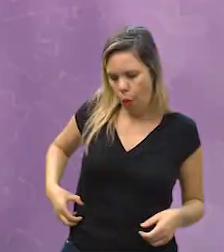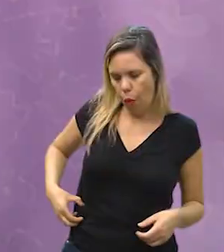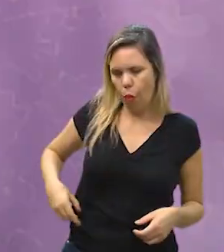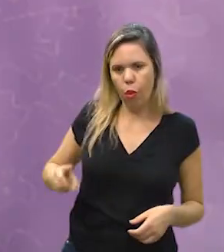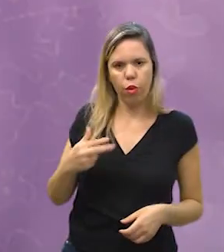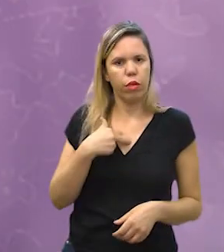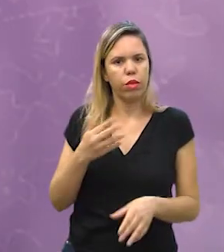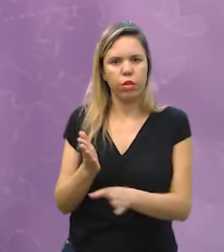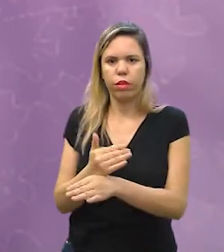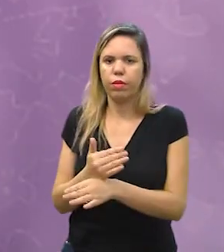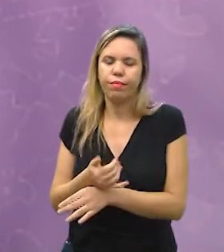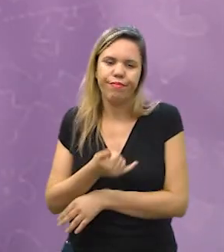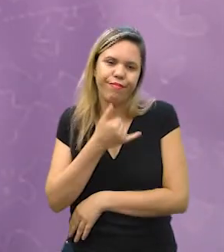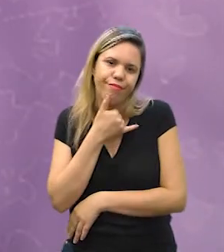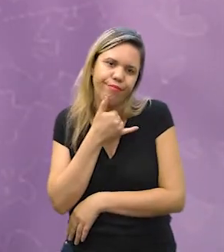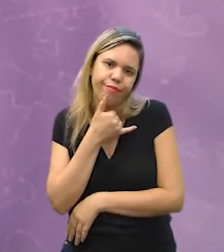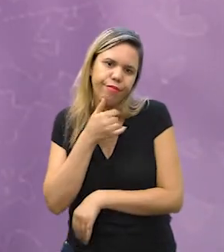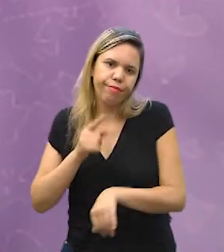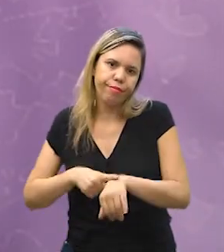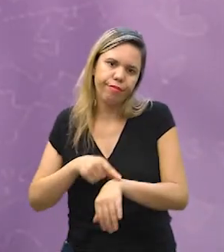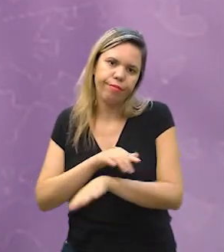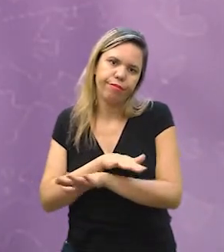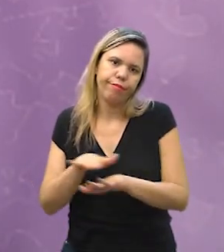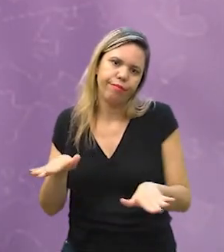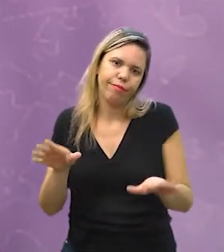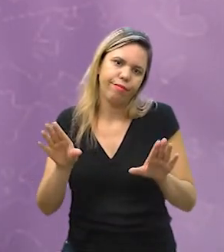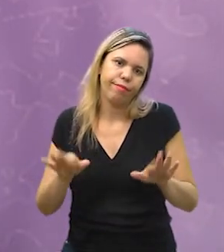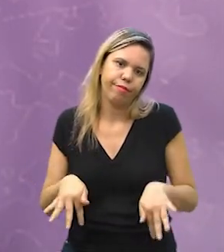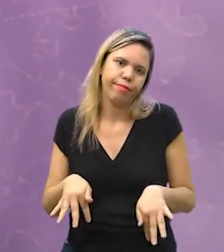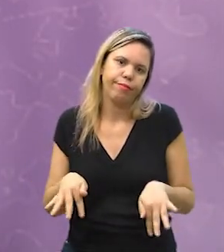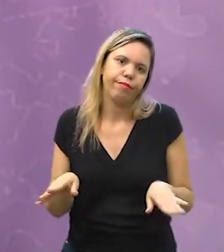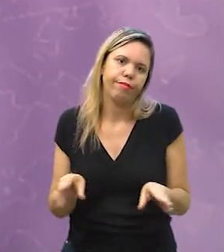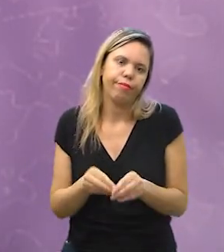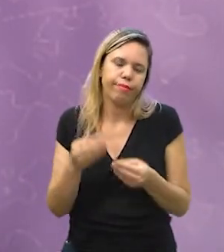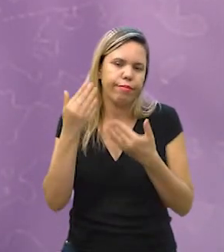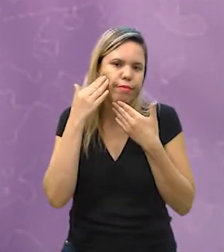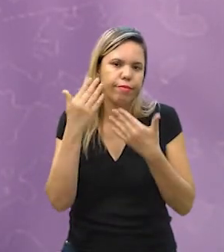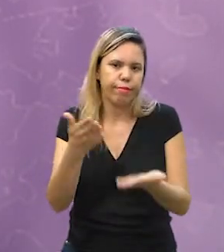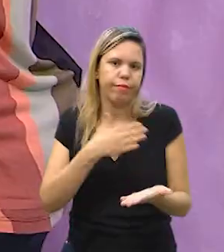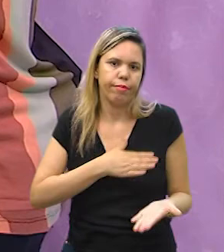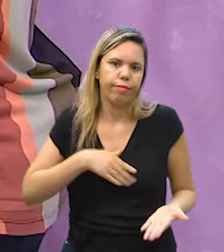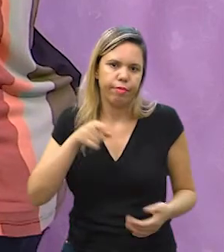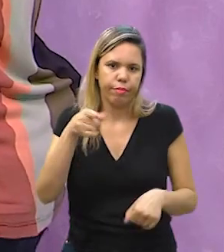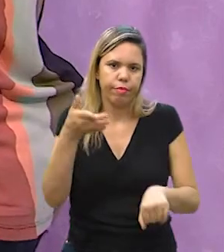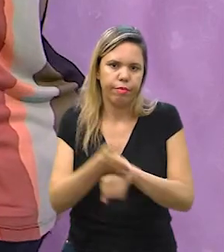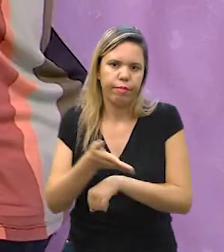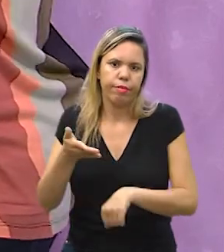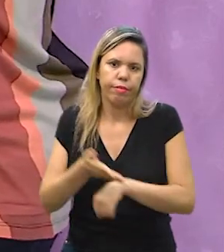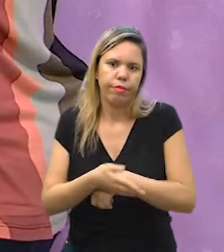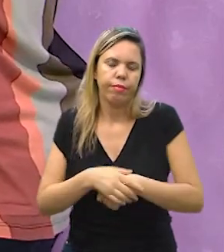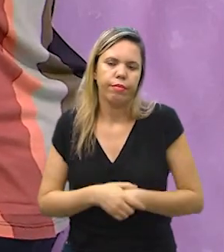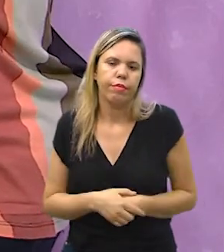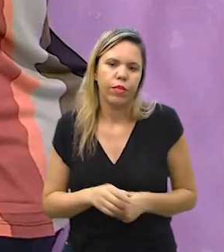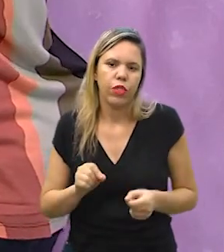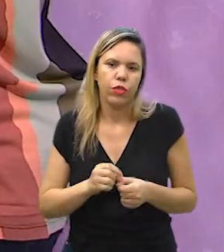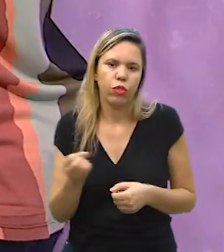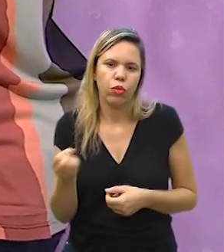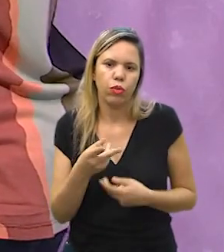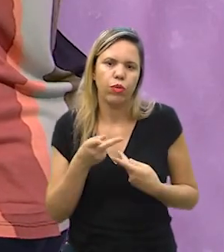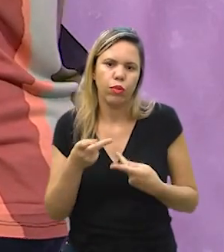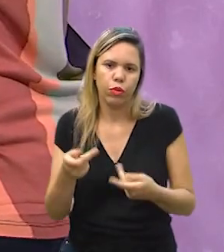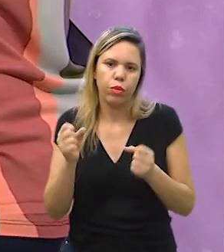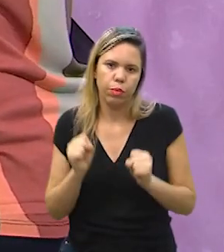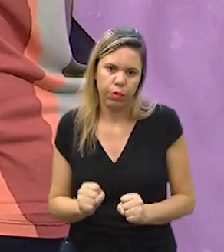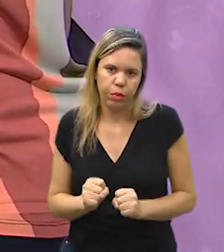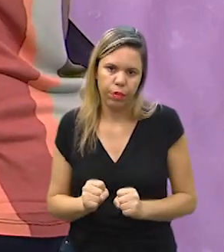relaxar. Doutor, infelizmente nosso tempinho chegou ao fim. Eu queria agradecer muito a sua participação e fazer um novo convite.